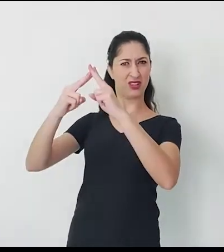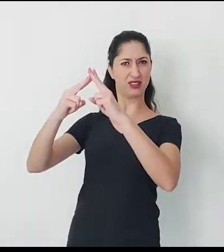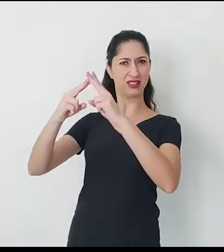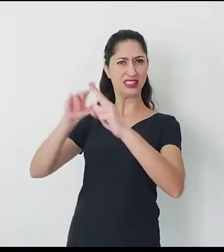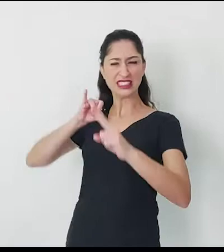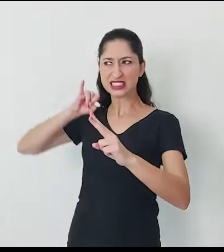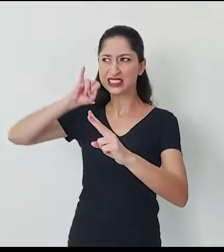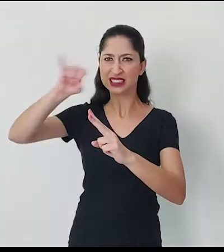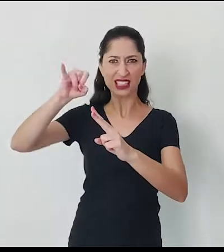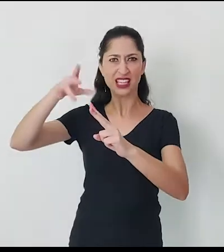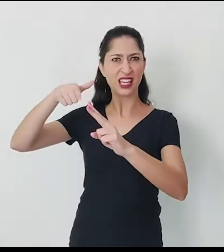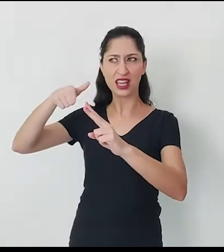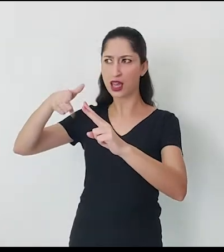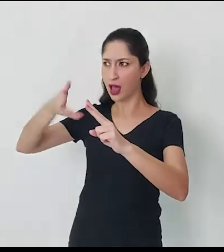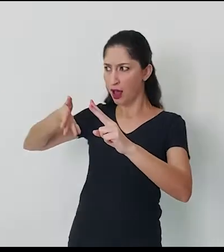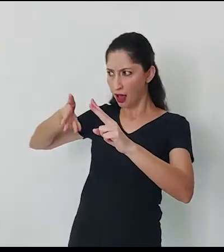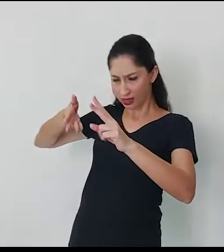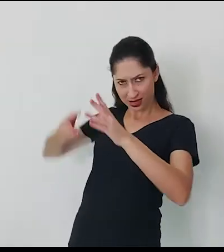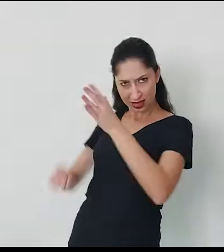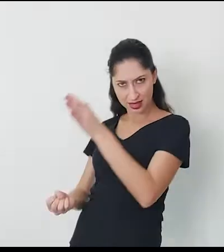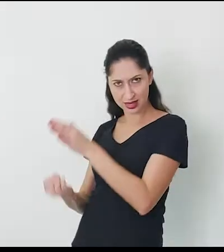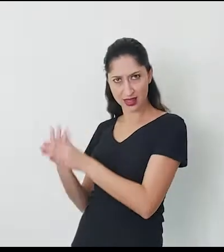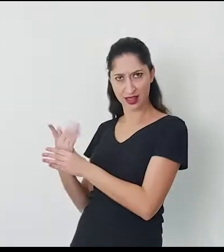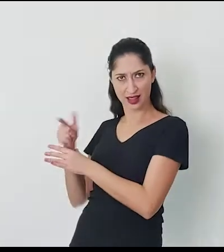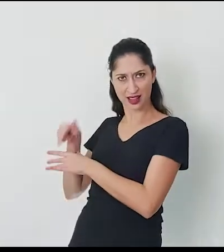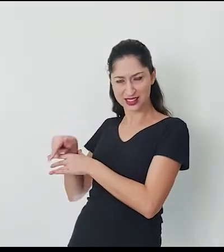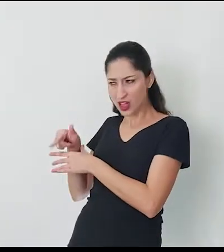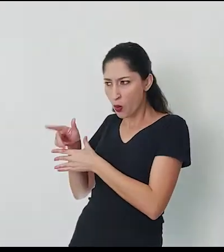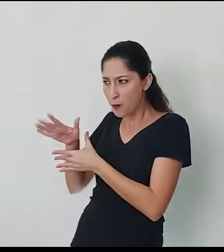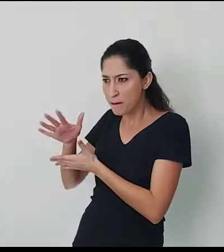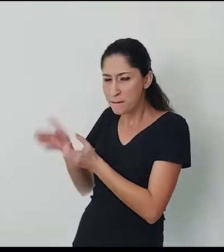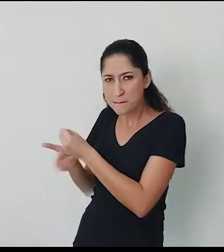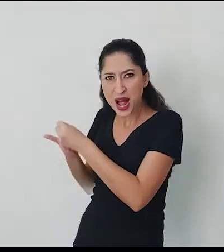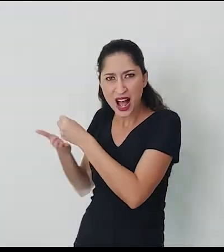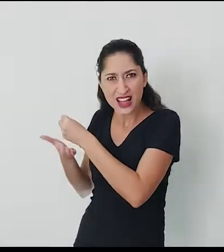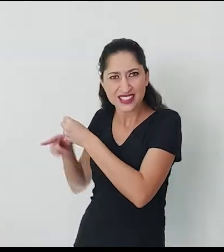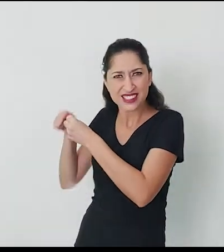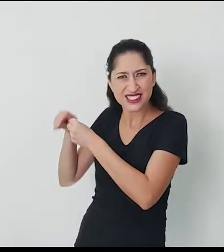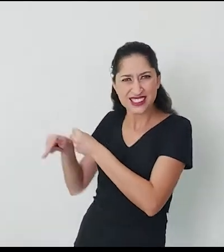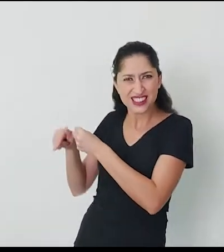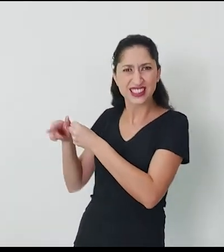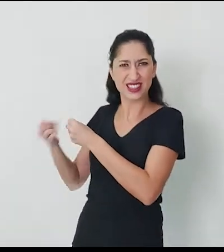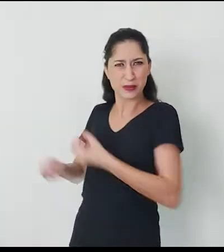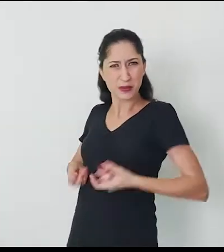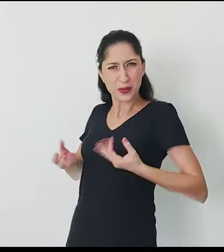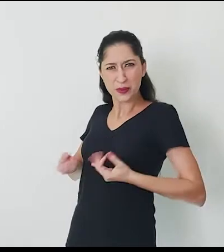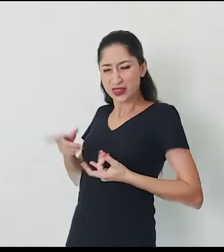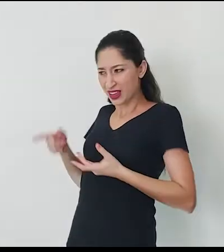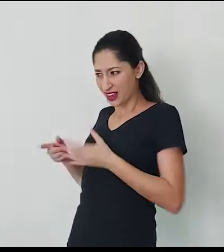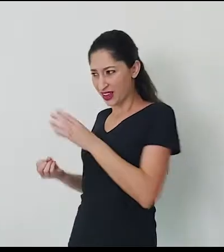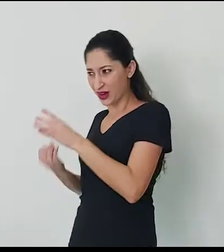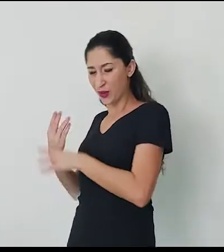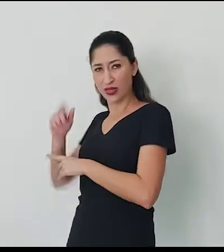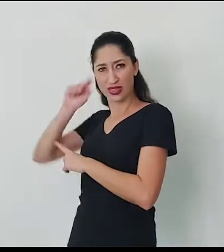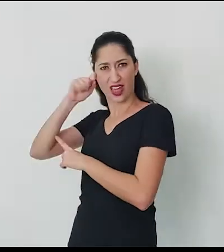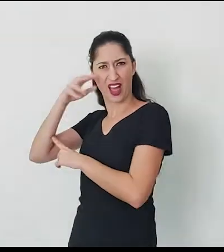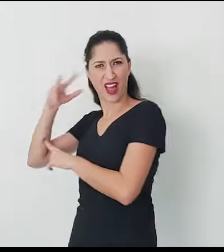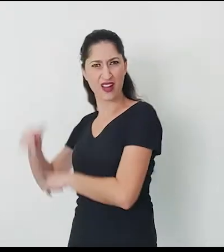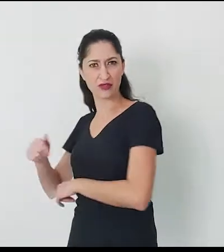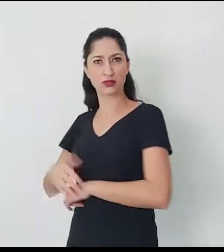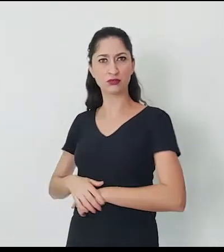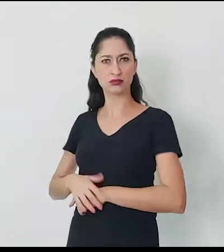eu rasgo na cara dos brancos suas poesias, suas rimas, suas métricas, sua junção